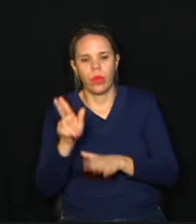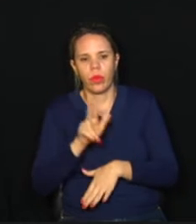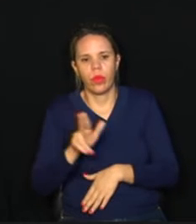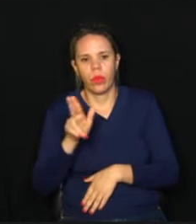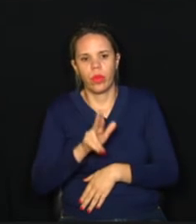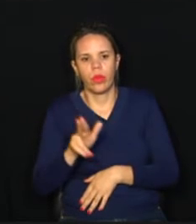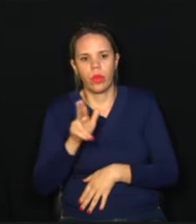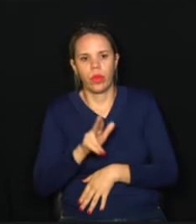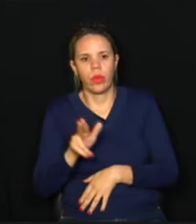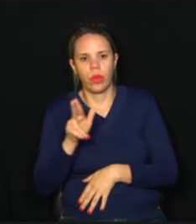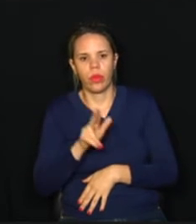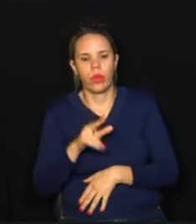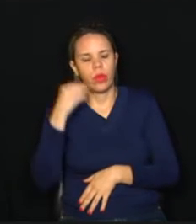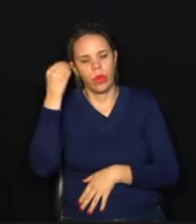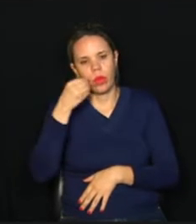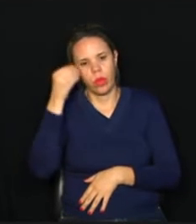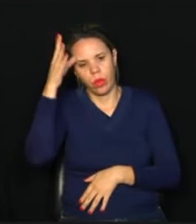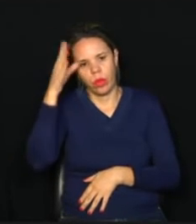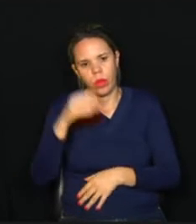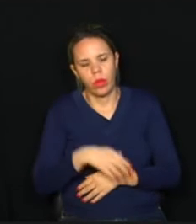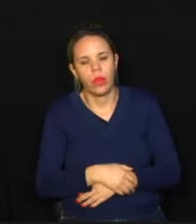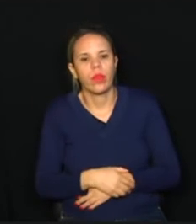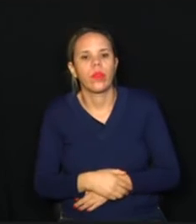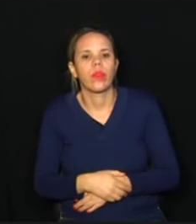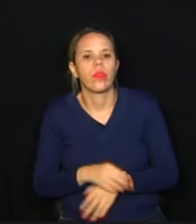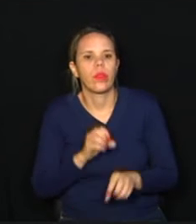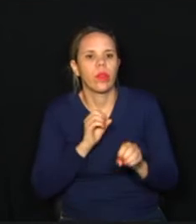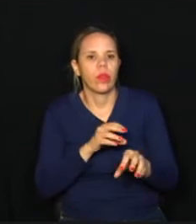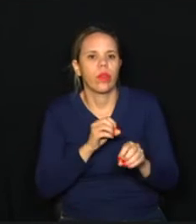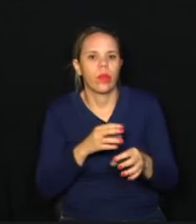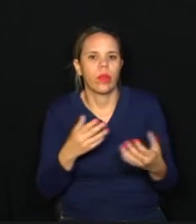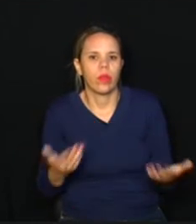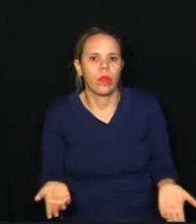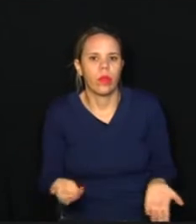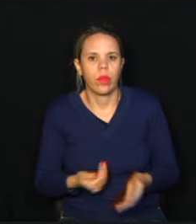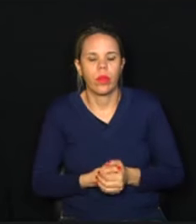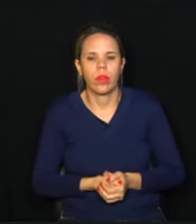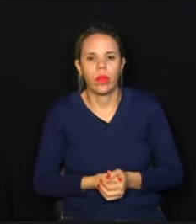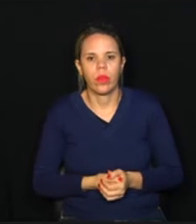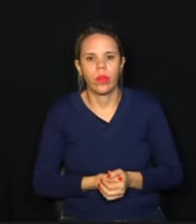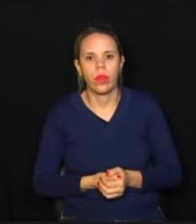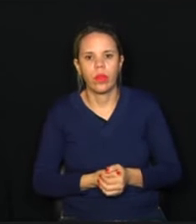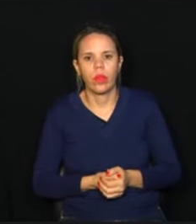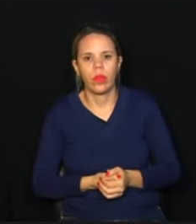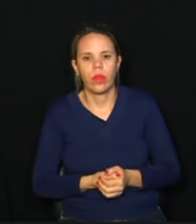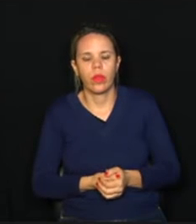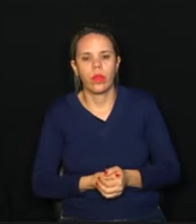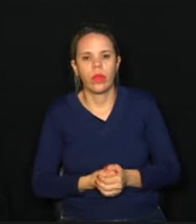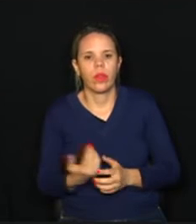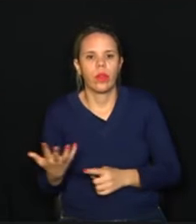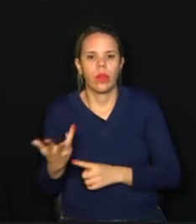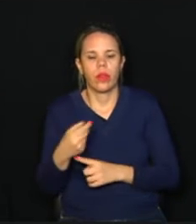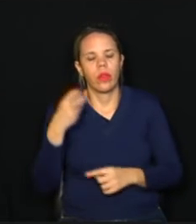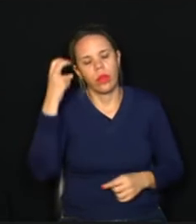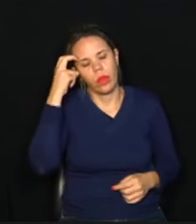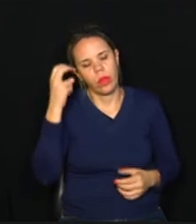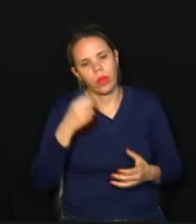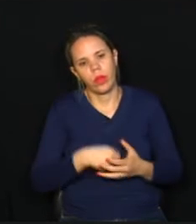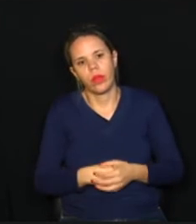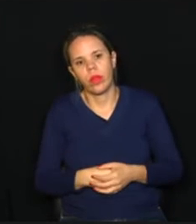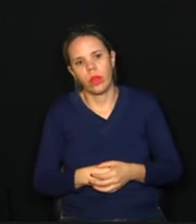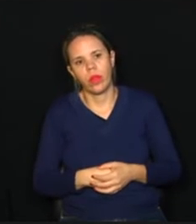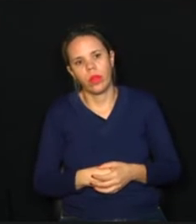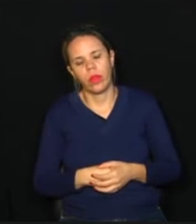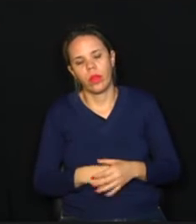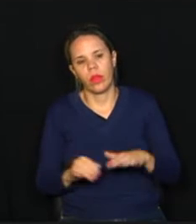universidade, o conhecimento, a educação, né? O mundo das artes, da cultura, porque